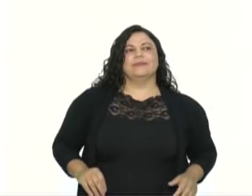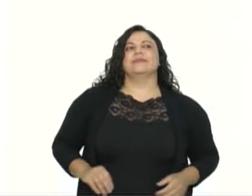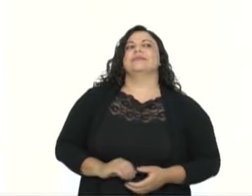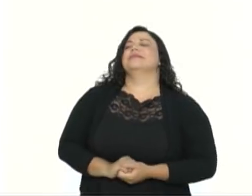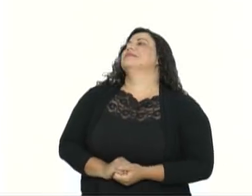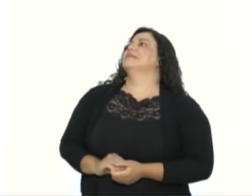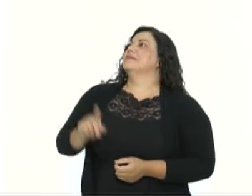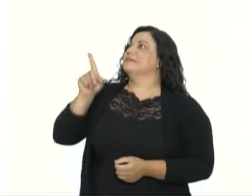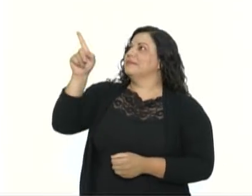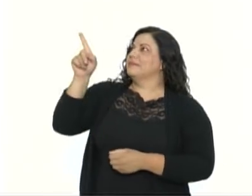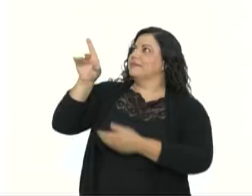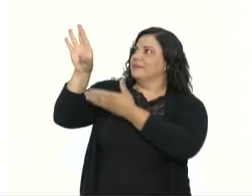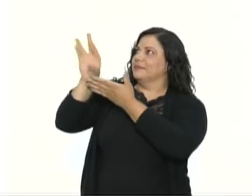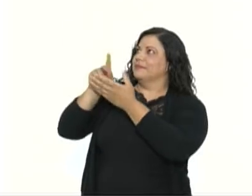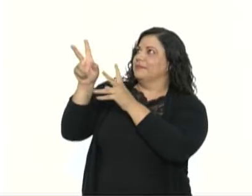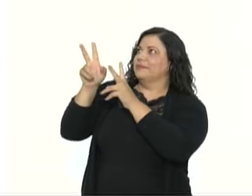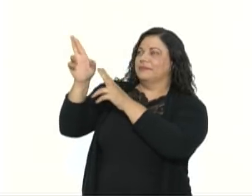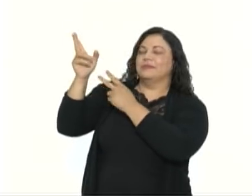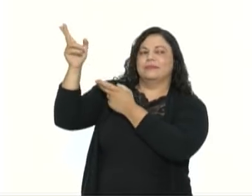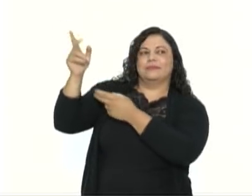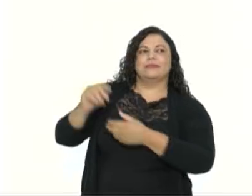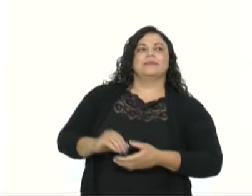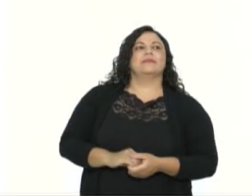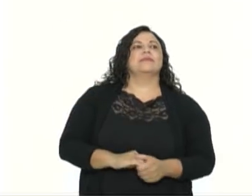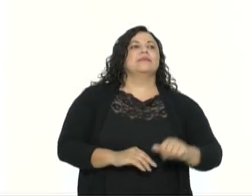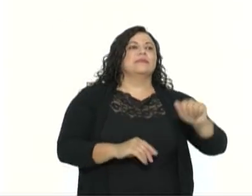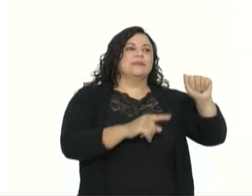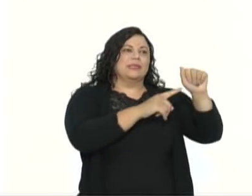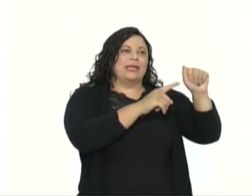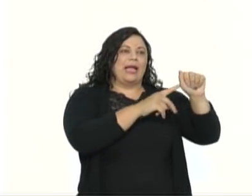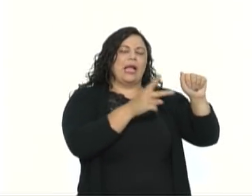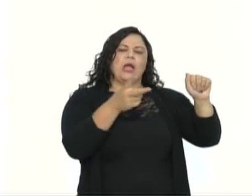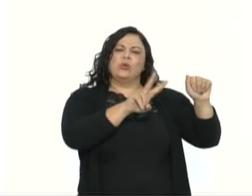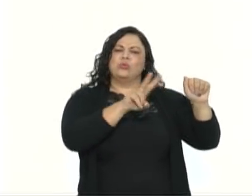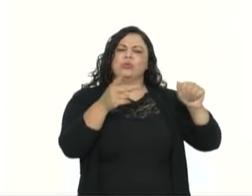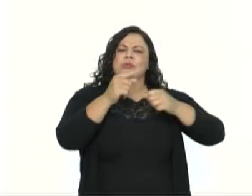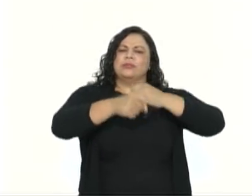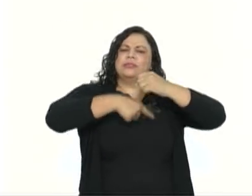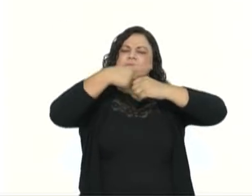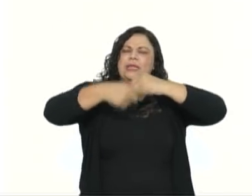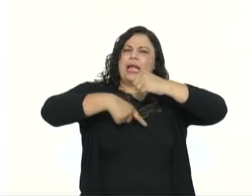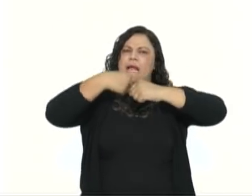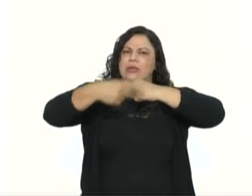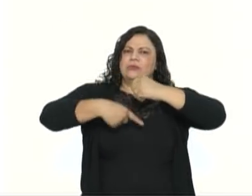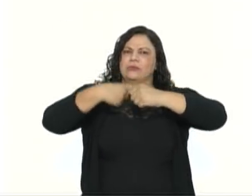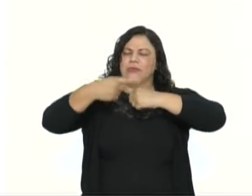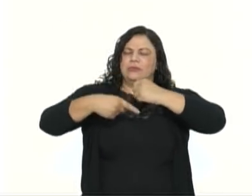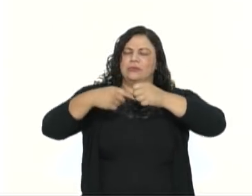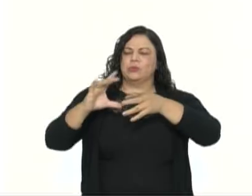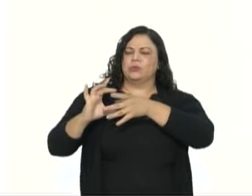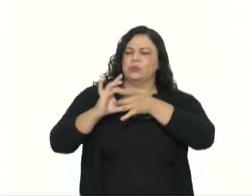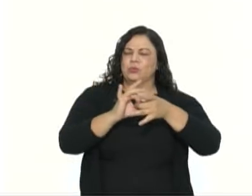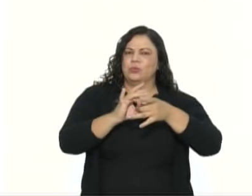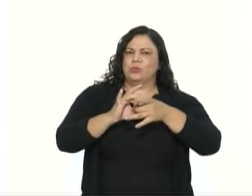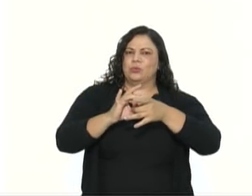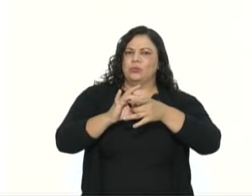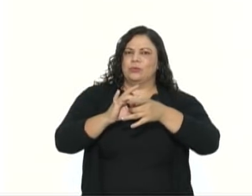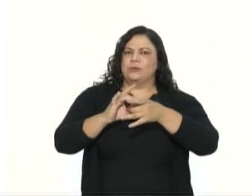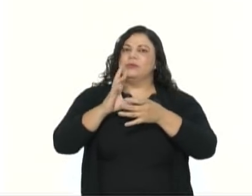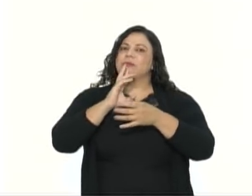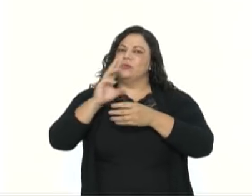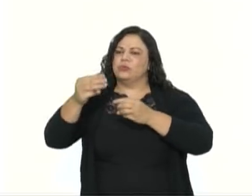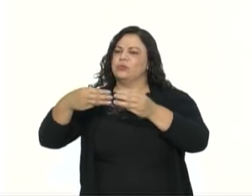A, dois átomos de hidrogênio se unem e formam a molécula de gás hidrogênio. Aí na letra